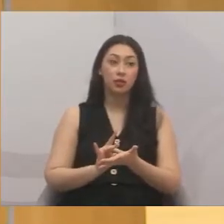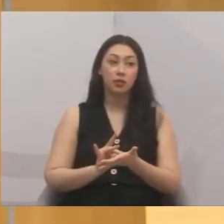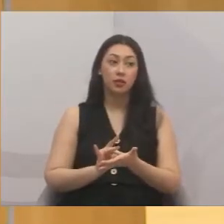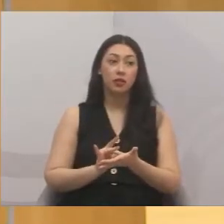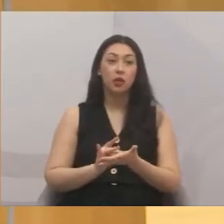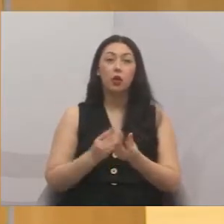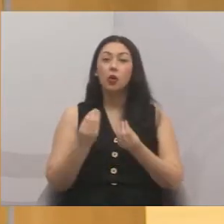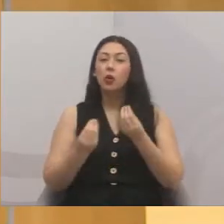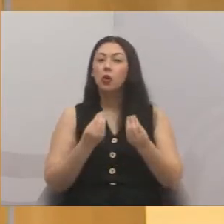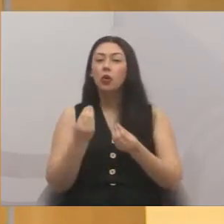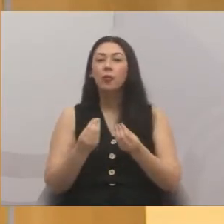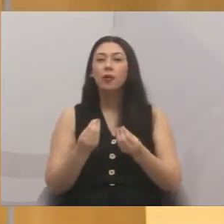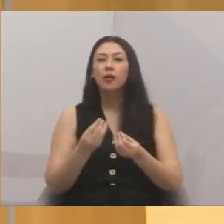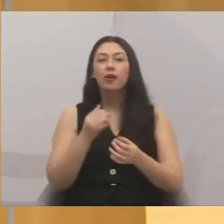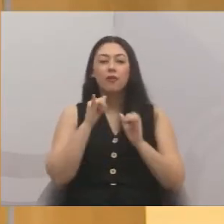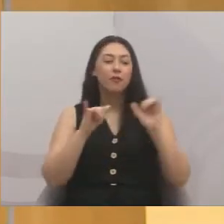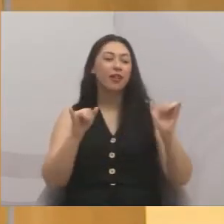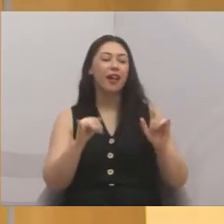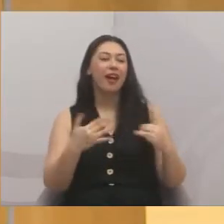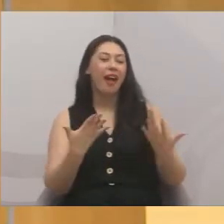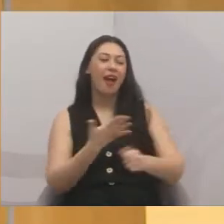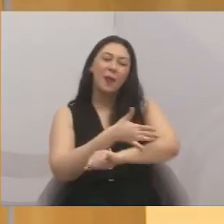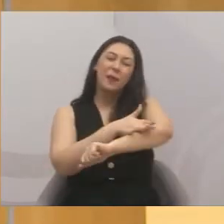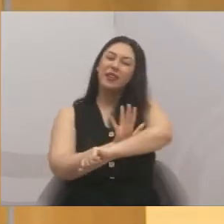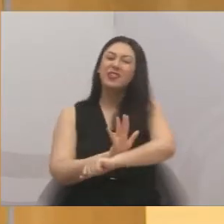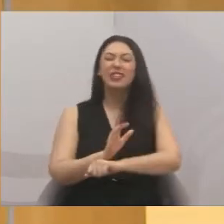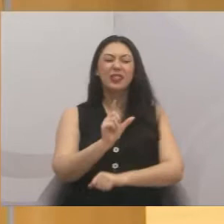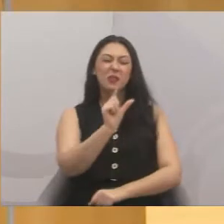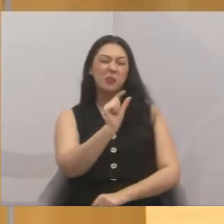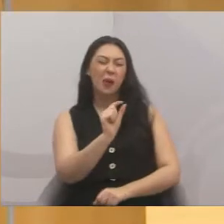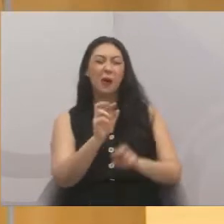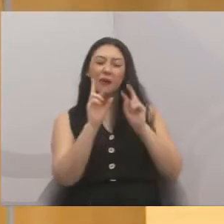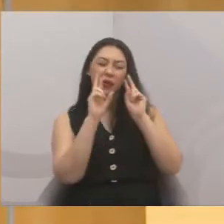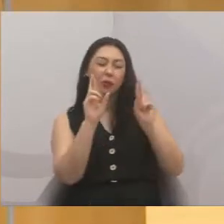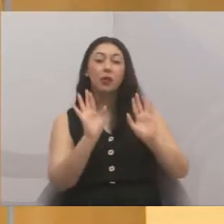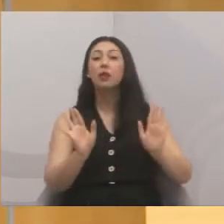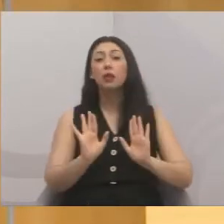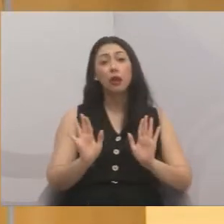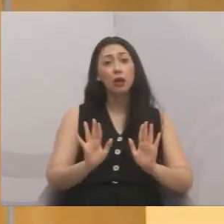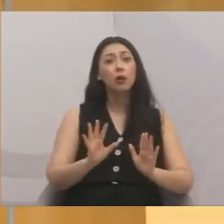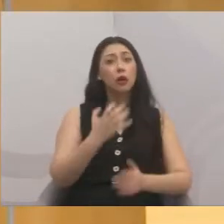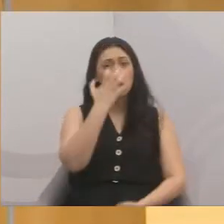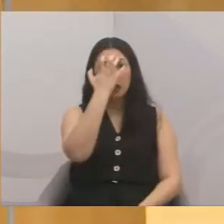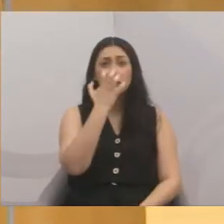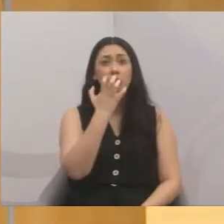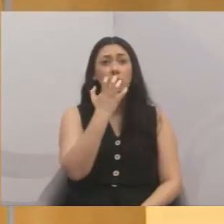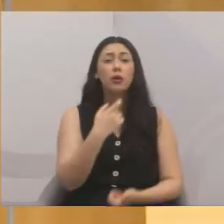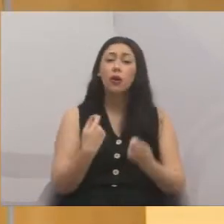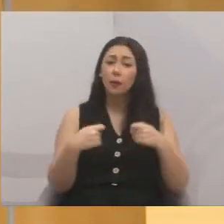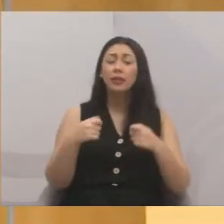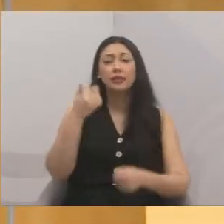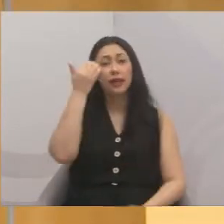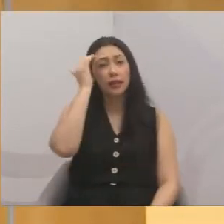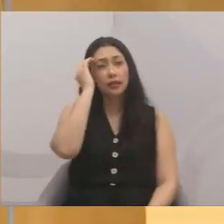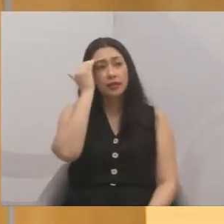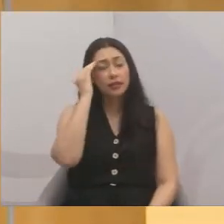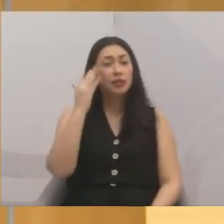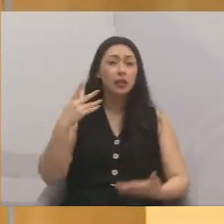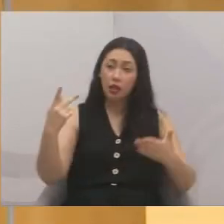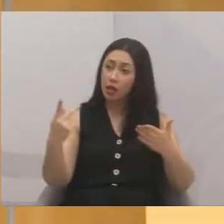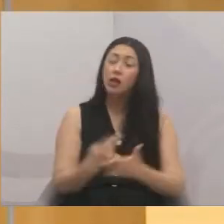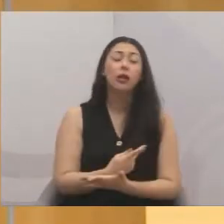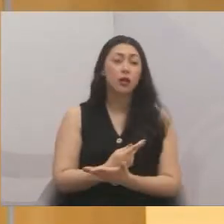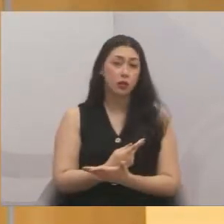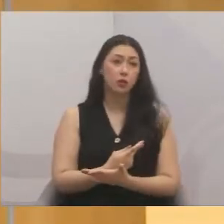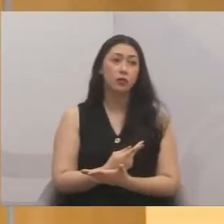como diminuir racismo, não tem como diminuir essa falta de respeito de humanidade. É preciso reconhecer que a gente errou.